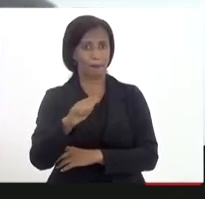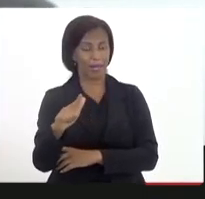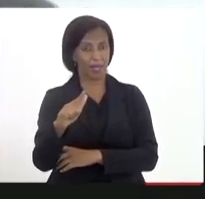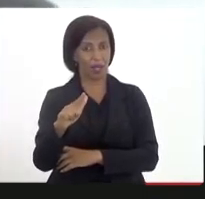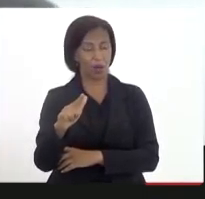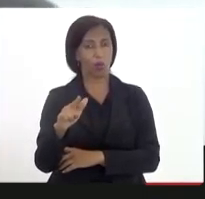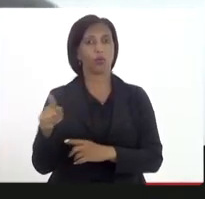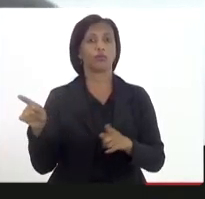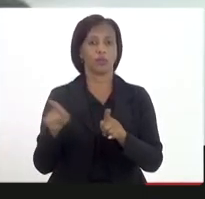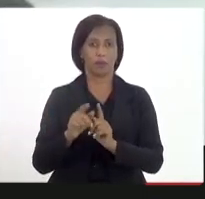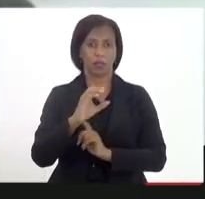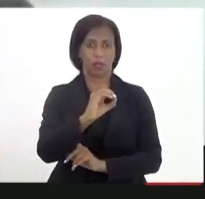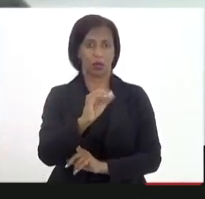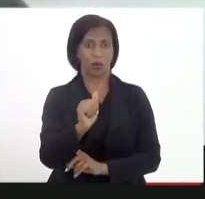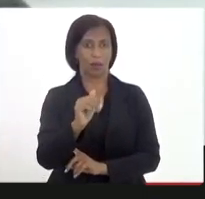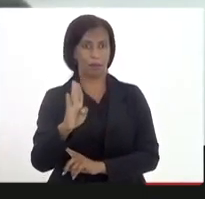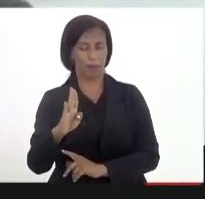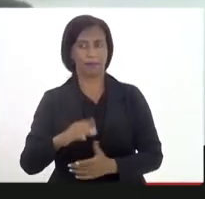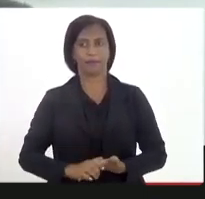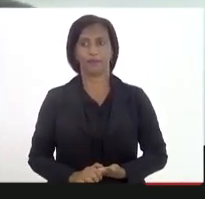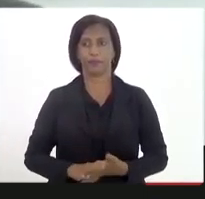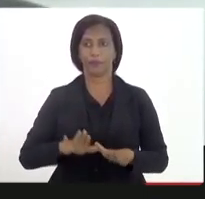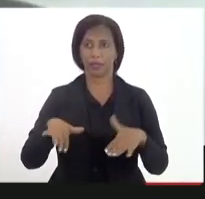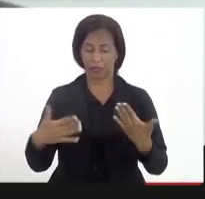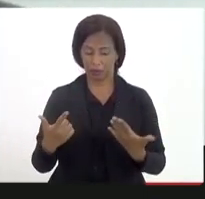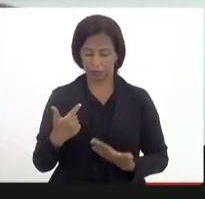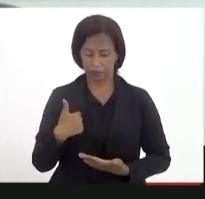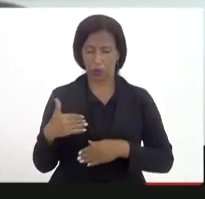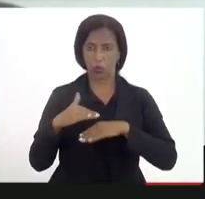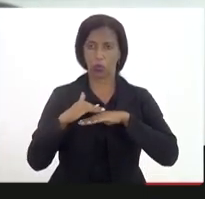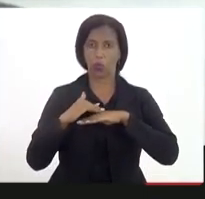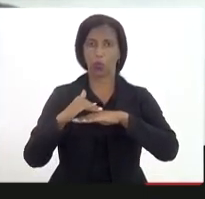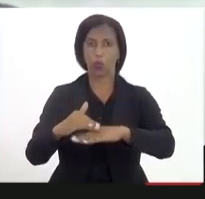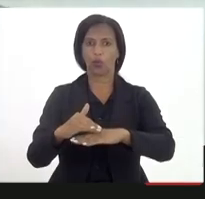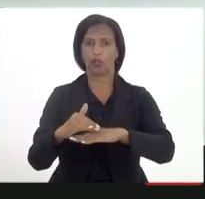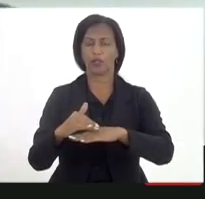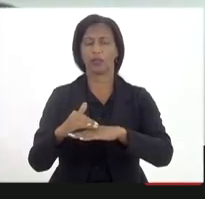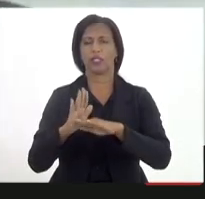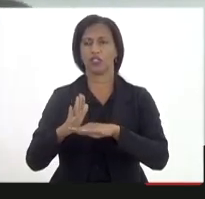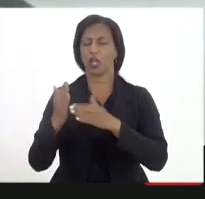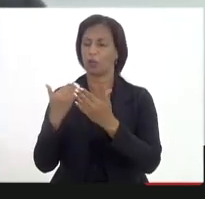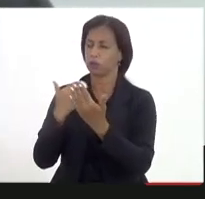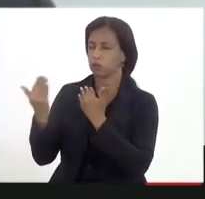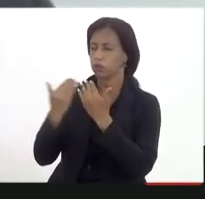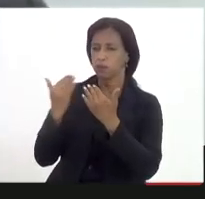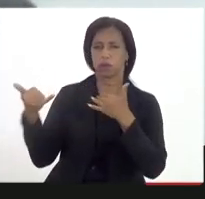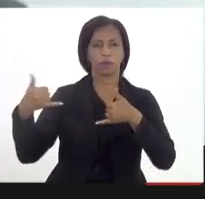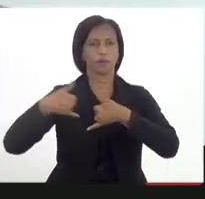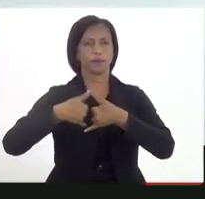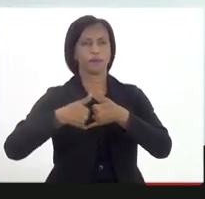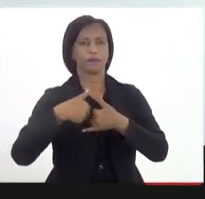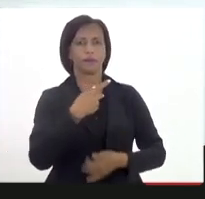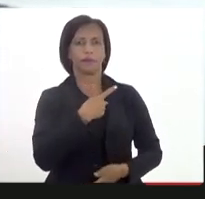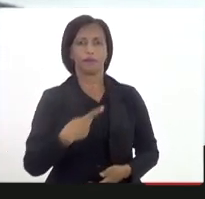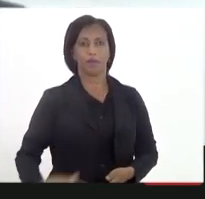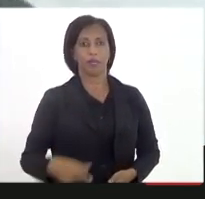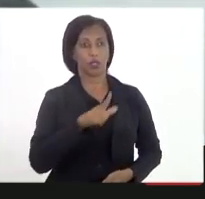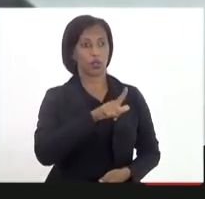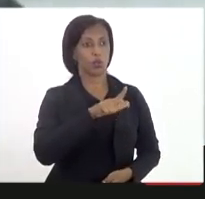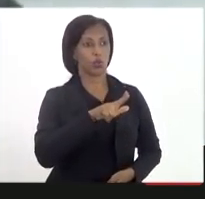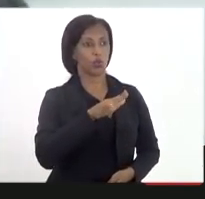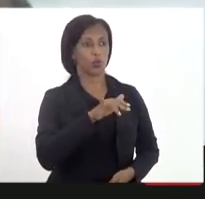penitenciários no da Madeira então eu conversei de forma informal no bate-papo no telefonema para o presidente Luciano